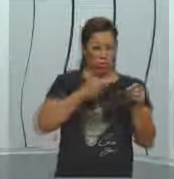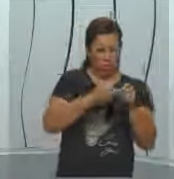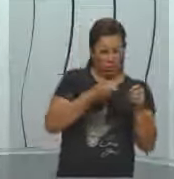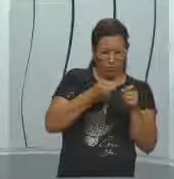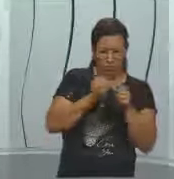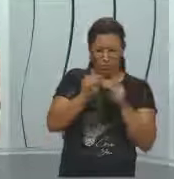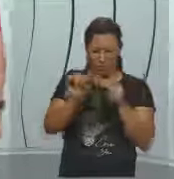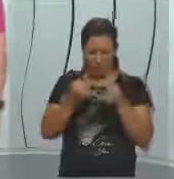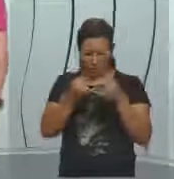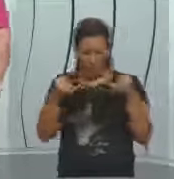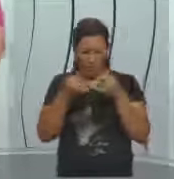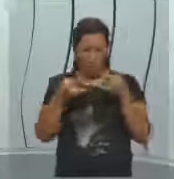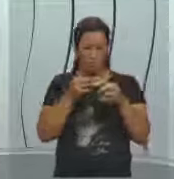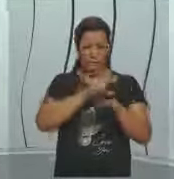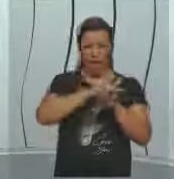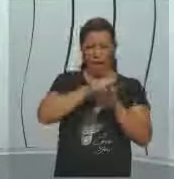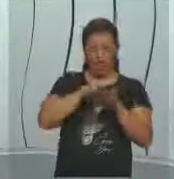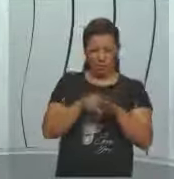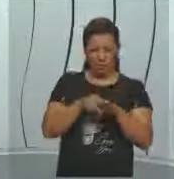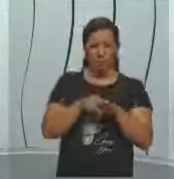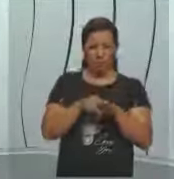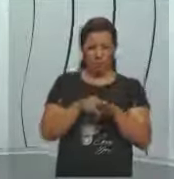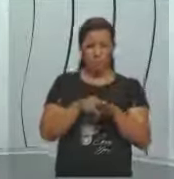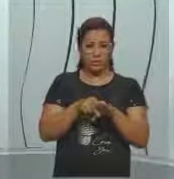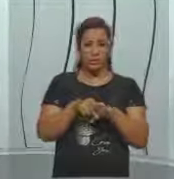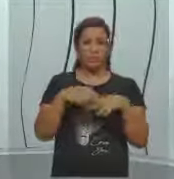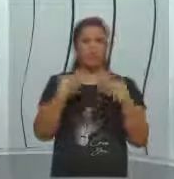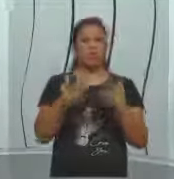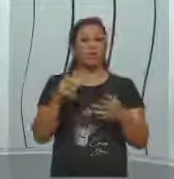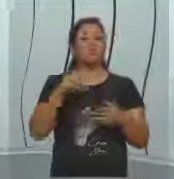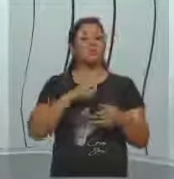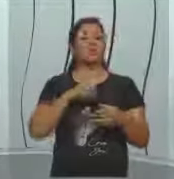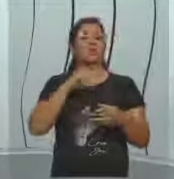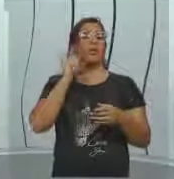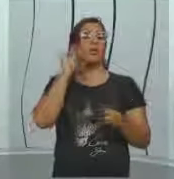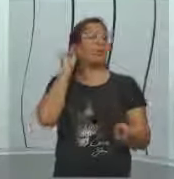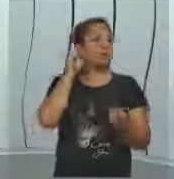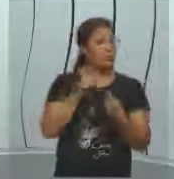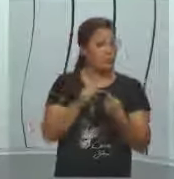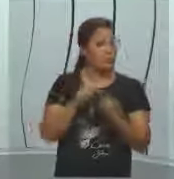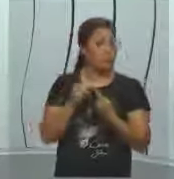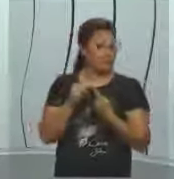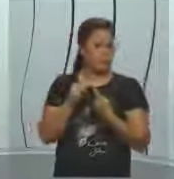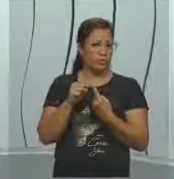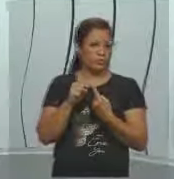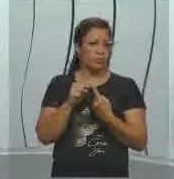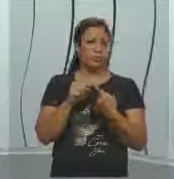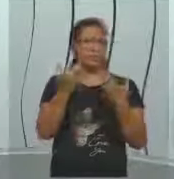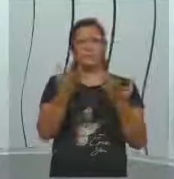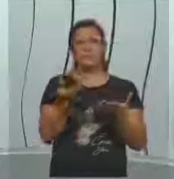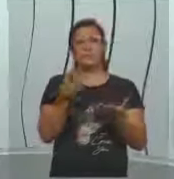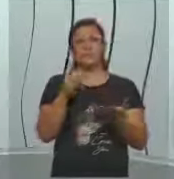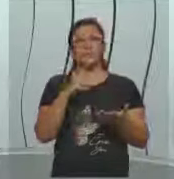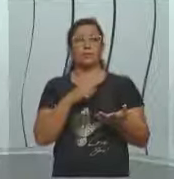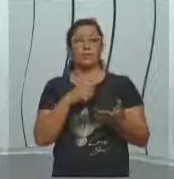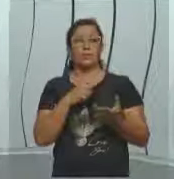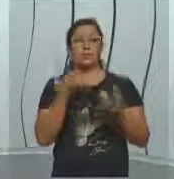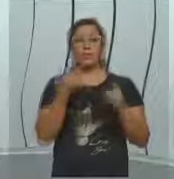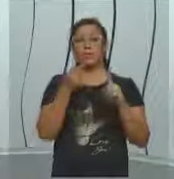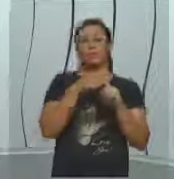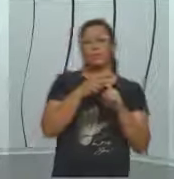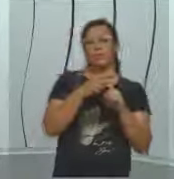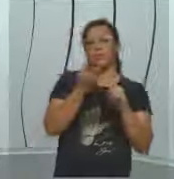componentes, tá? E todo circuito, ele tem uma finalidade. Eu posso ter um